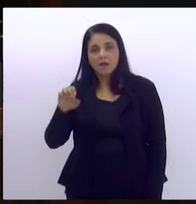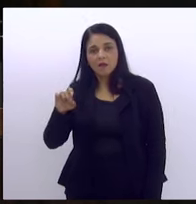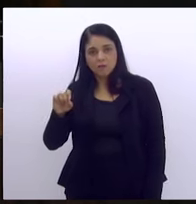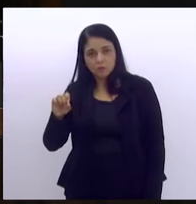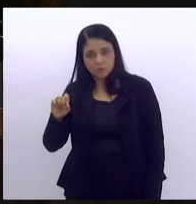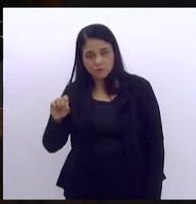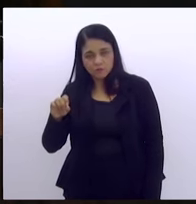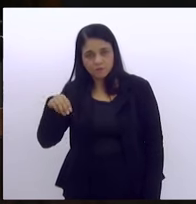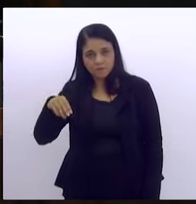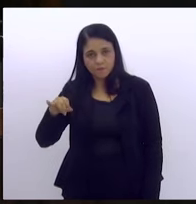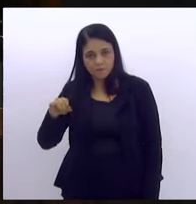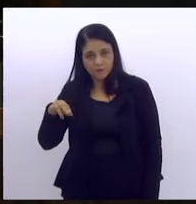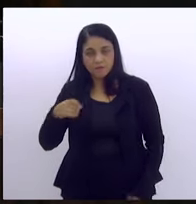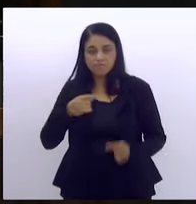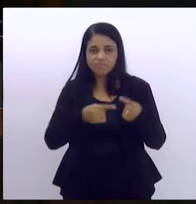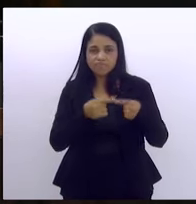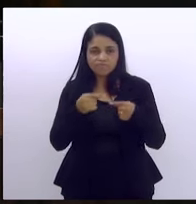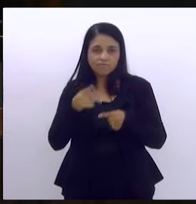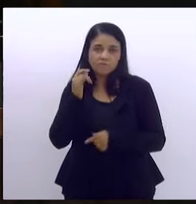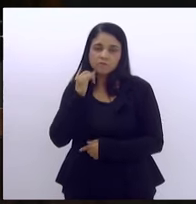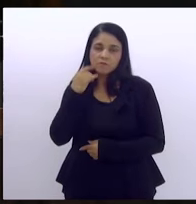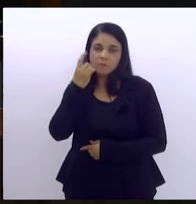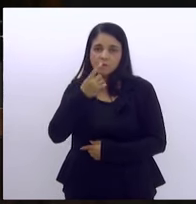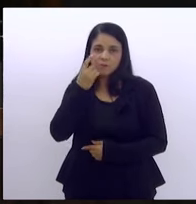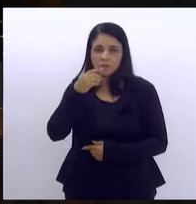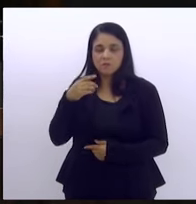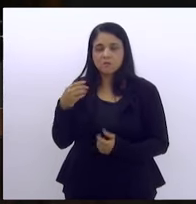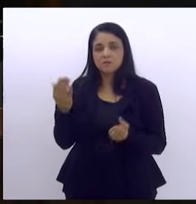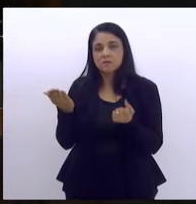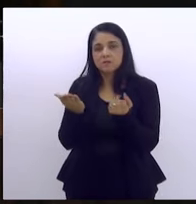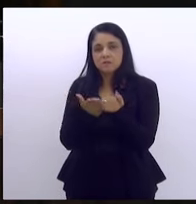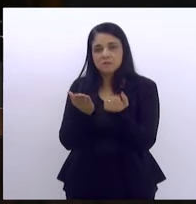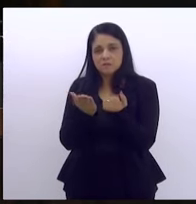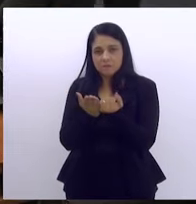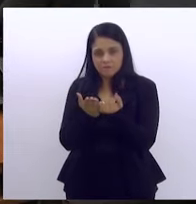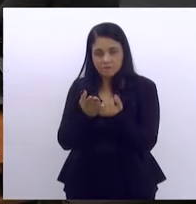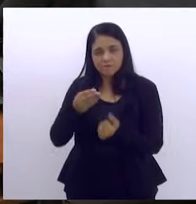discussão, para discutir o deputado Samuel Malafaia.